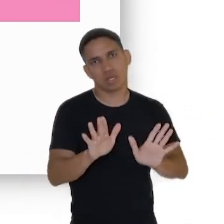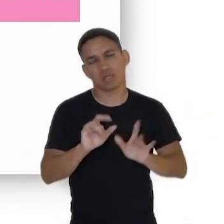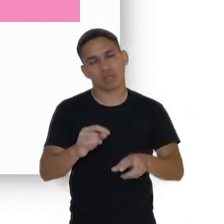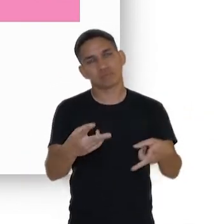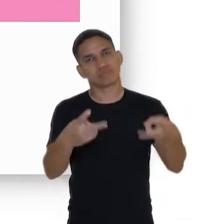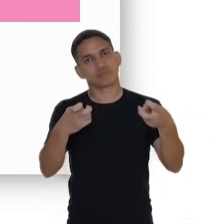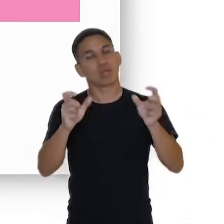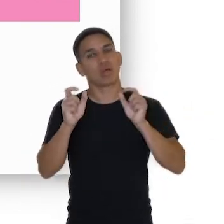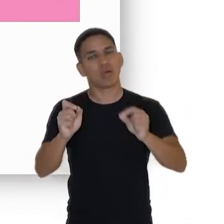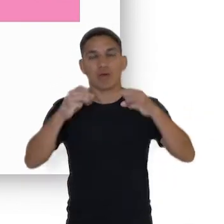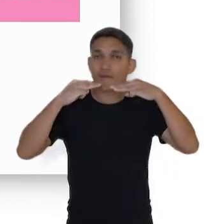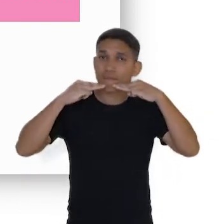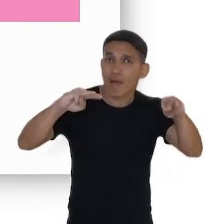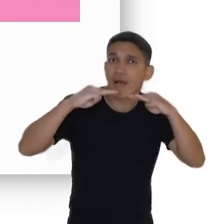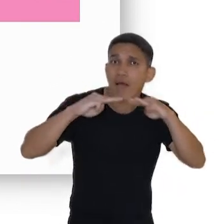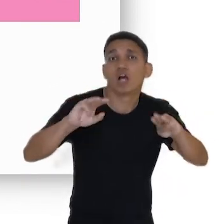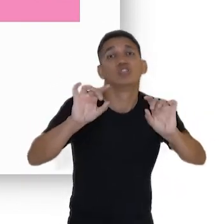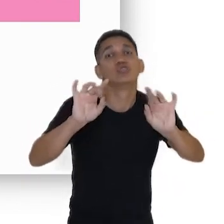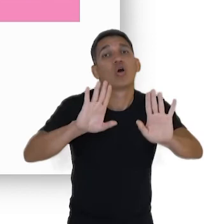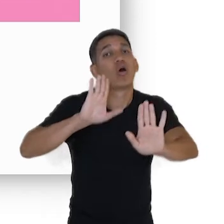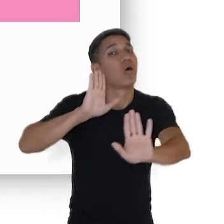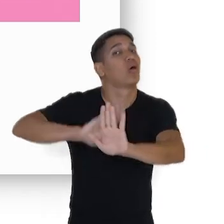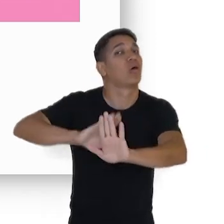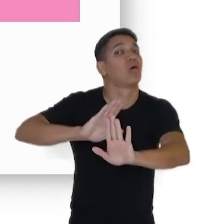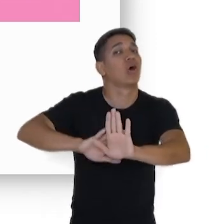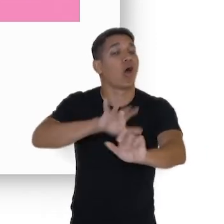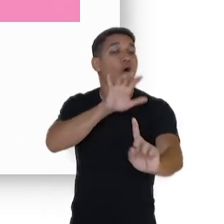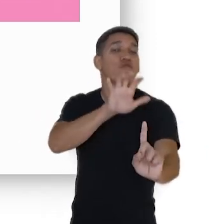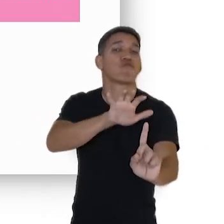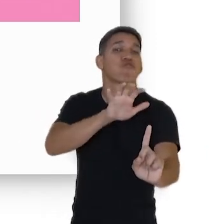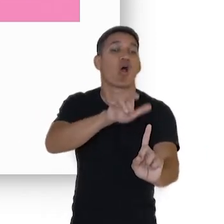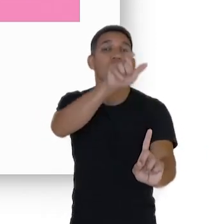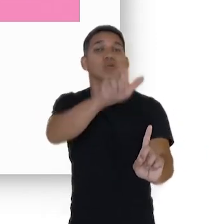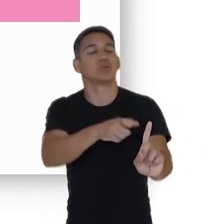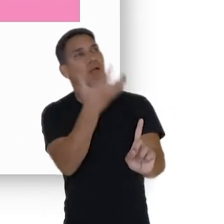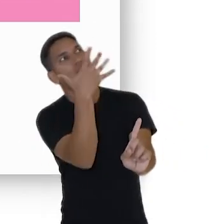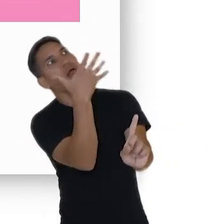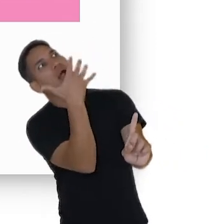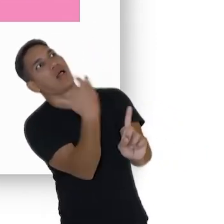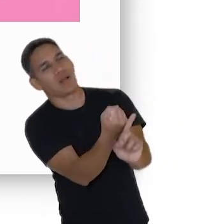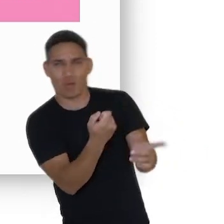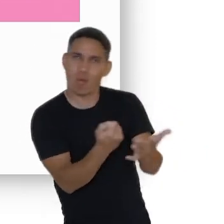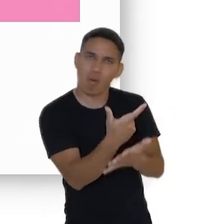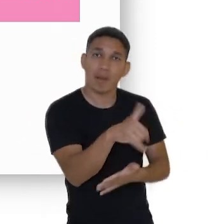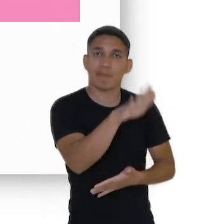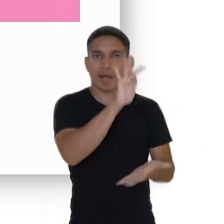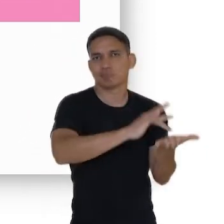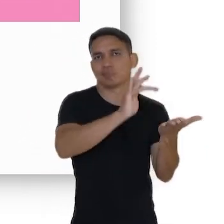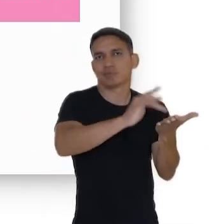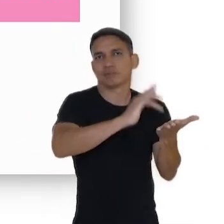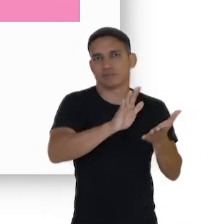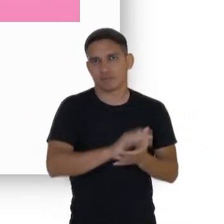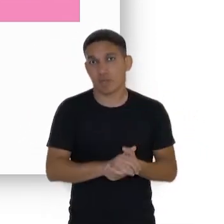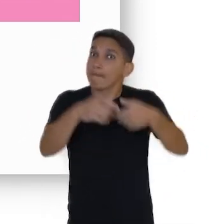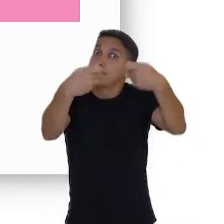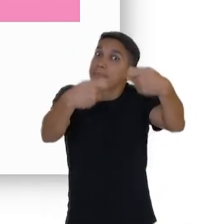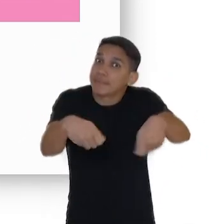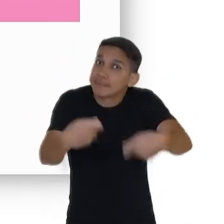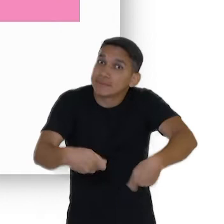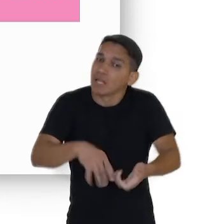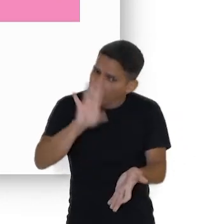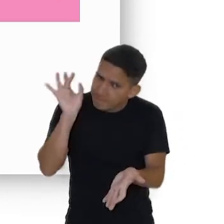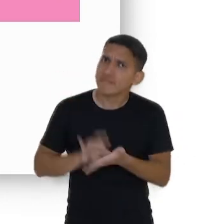importante considerar que as propagandas só querem lhe convencer a consumir cada vez mais.